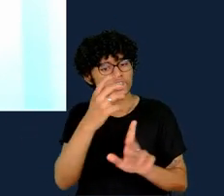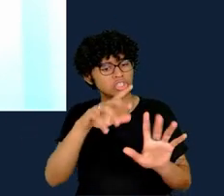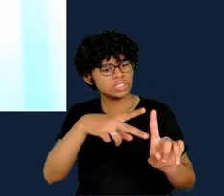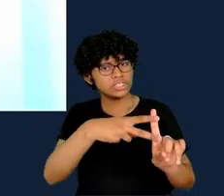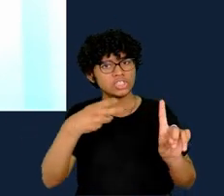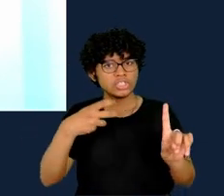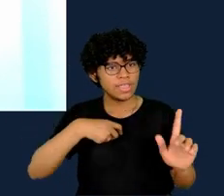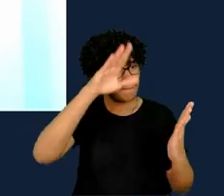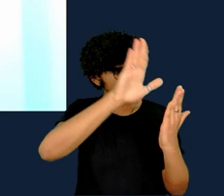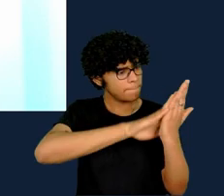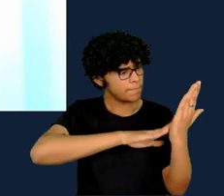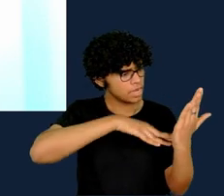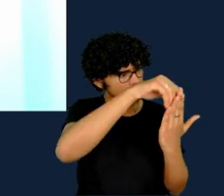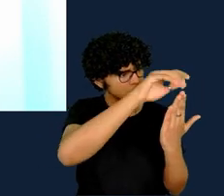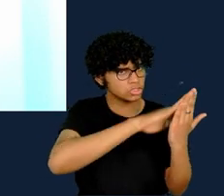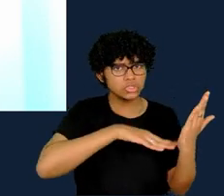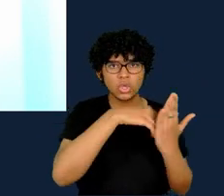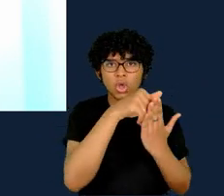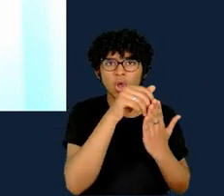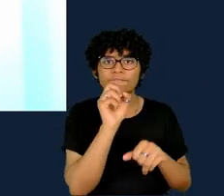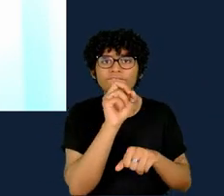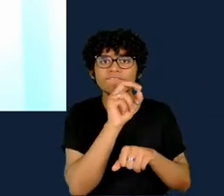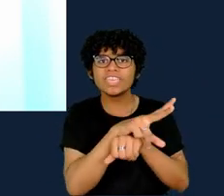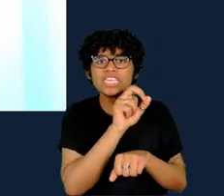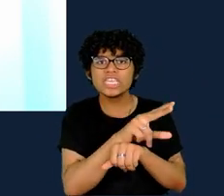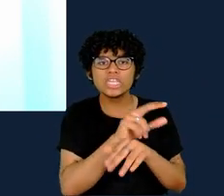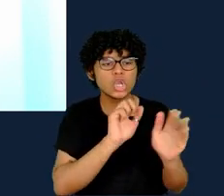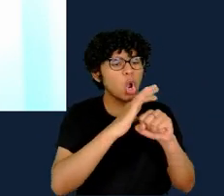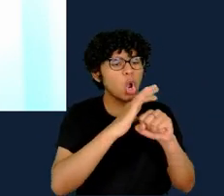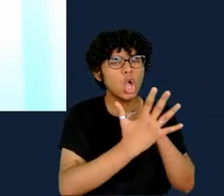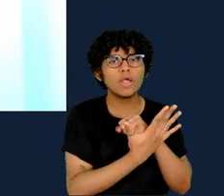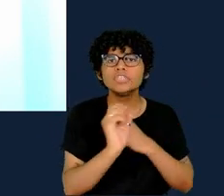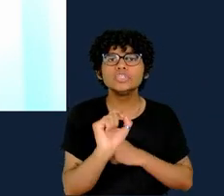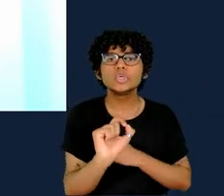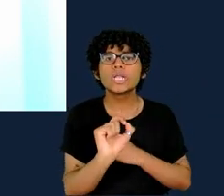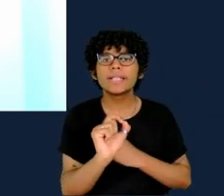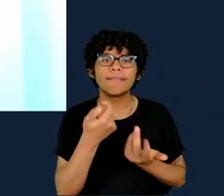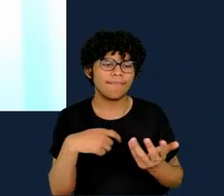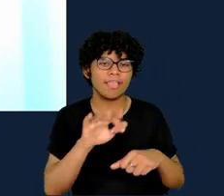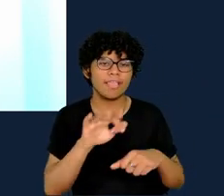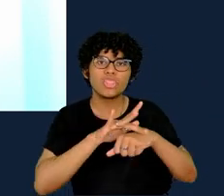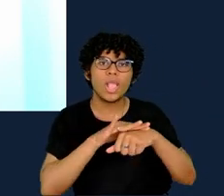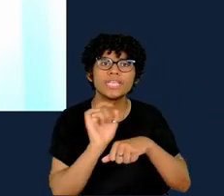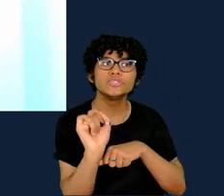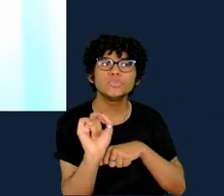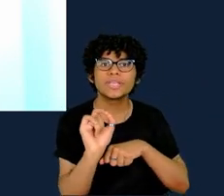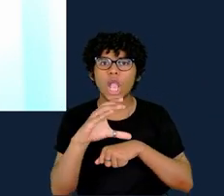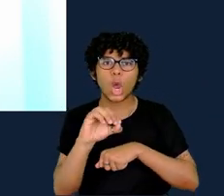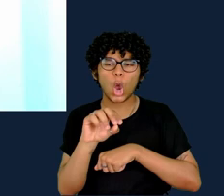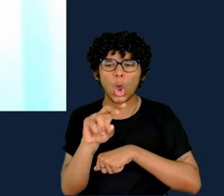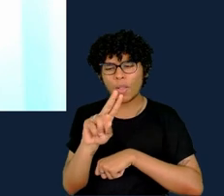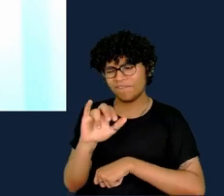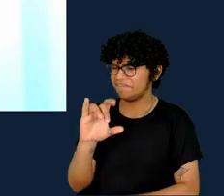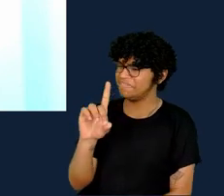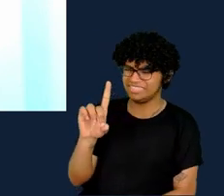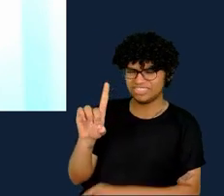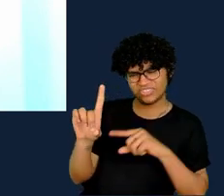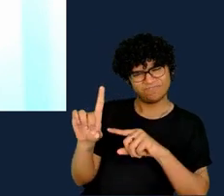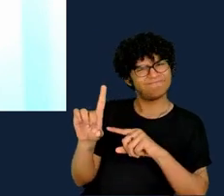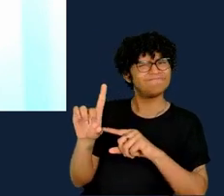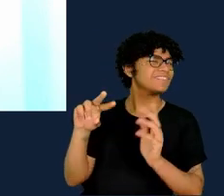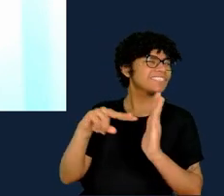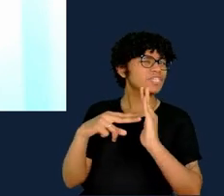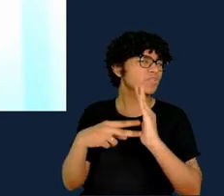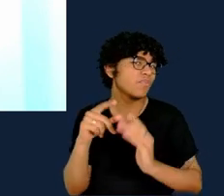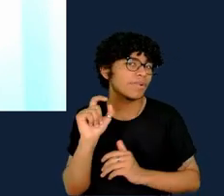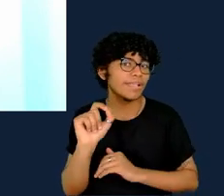representações do que era o vírus, o que era o coronavírus, o que era a doença, o Covid. E muitas vezes, né, aqui